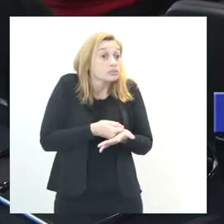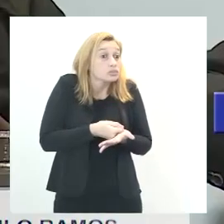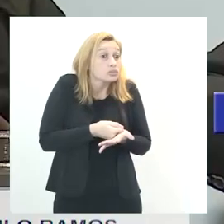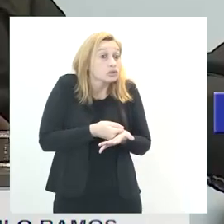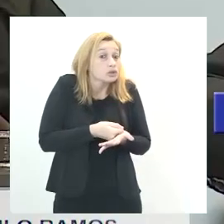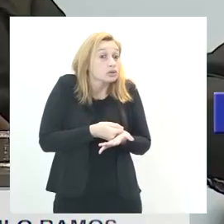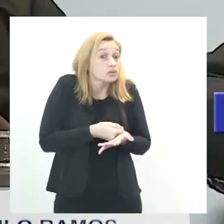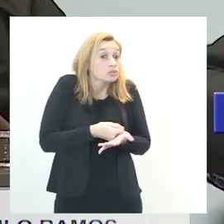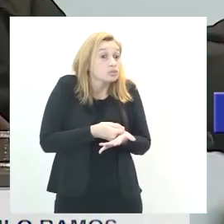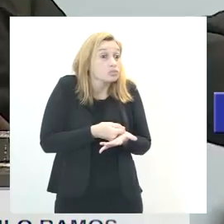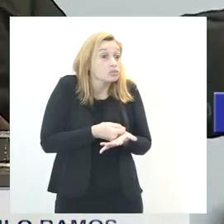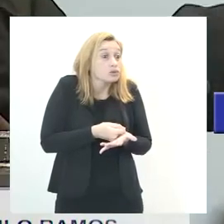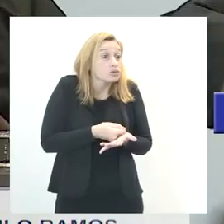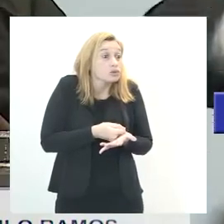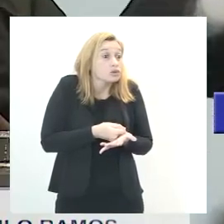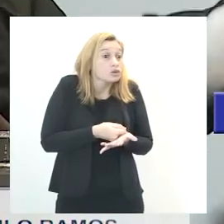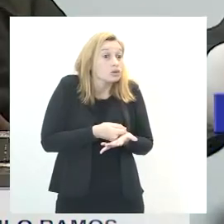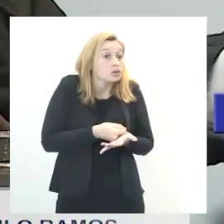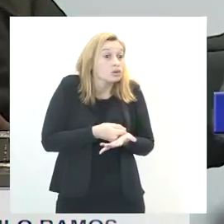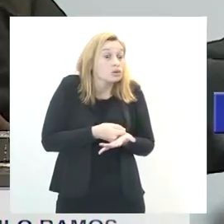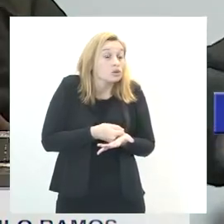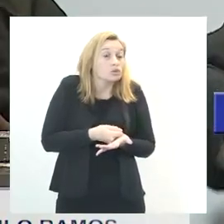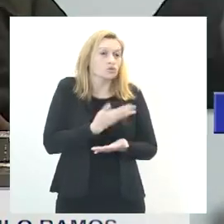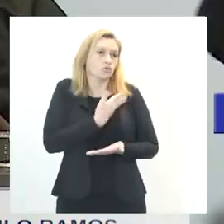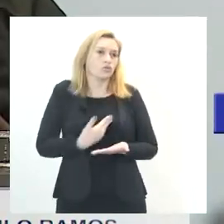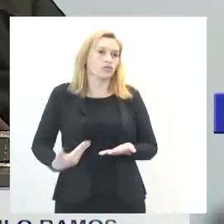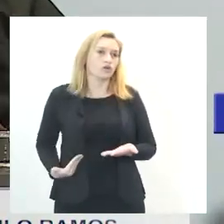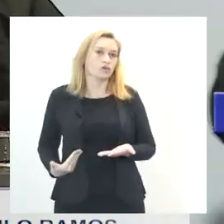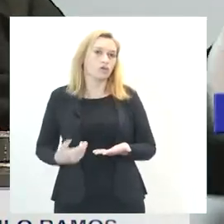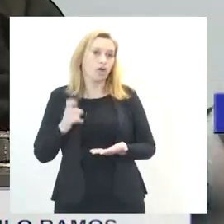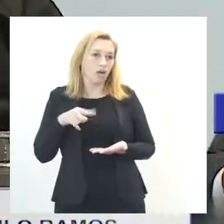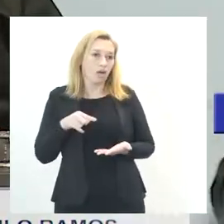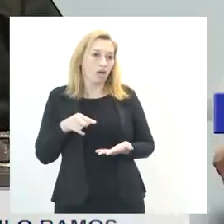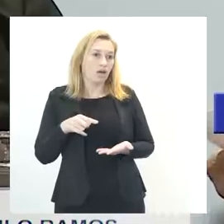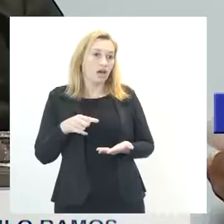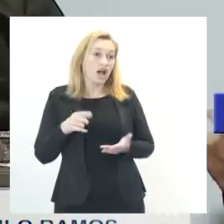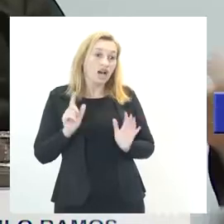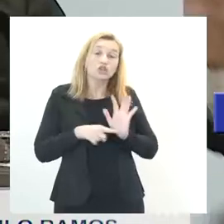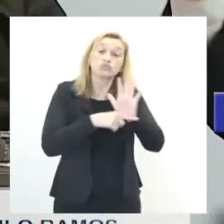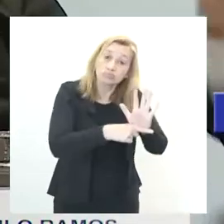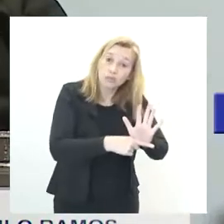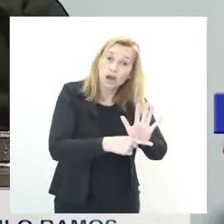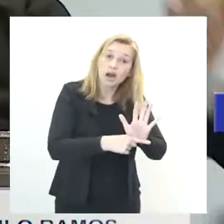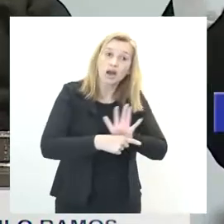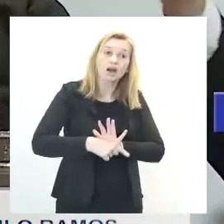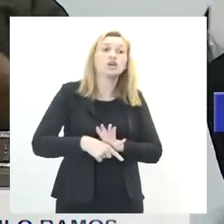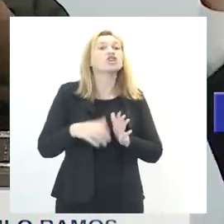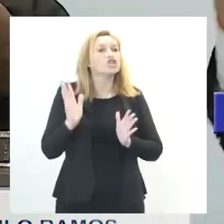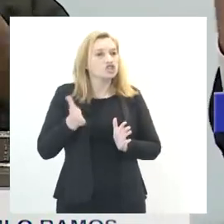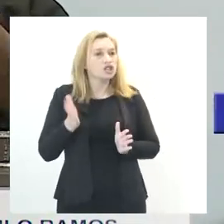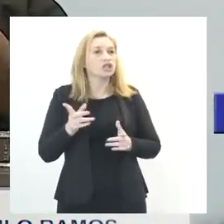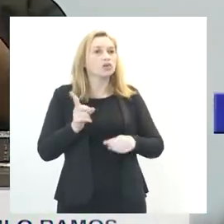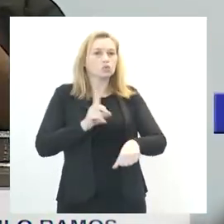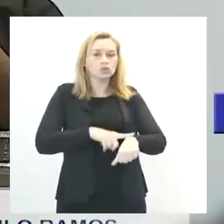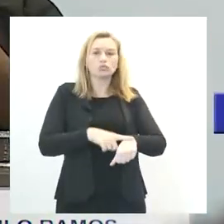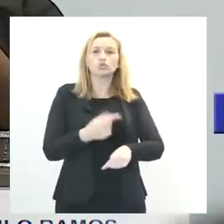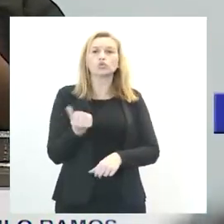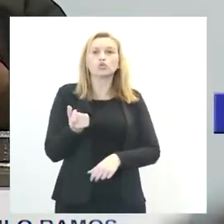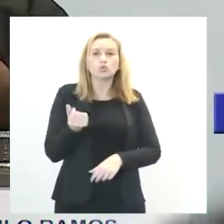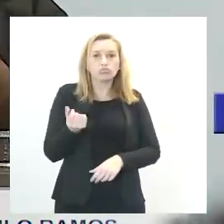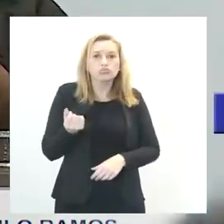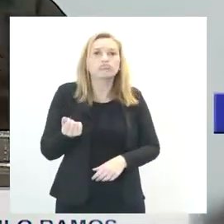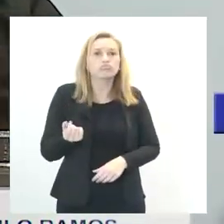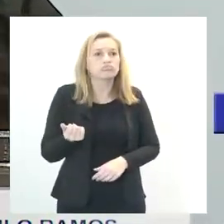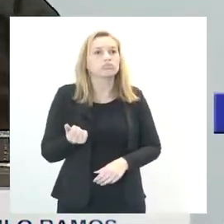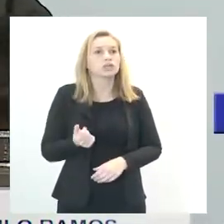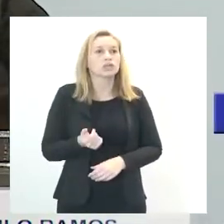concedente do autor da concessão governo socorrer o que já existe a previsão do lucro